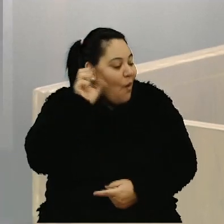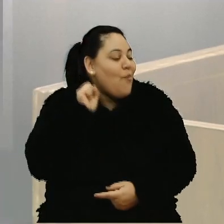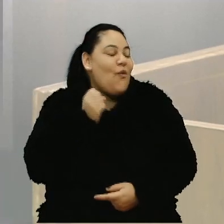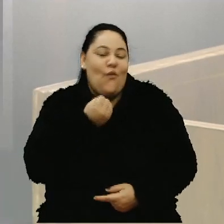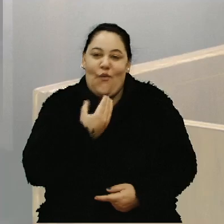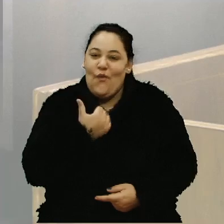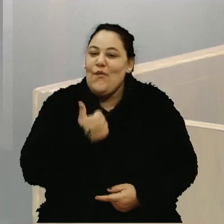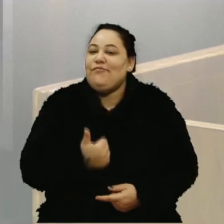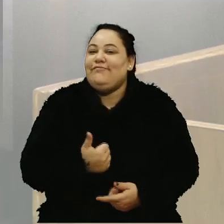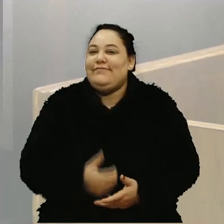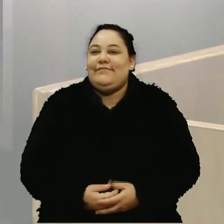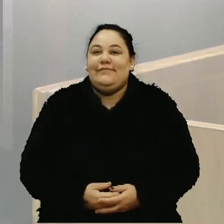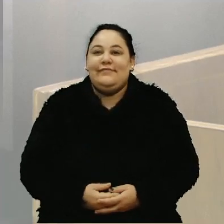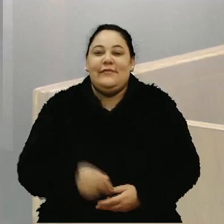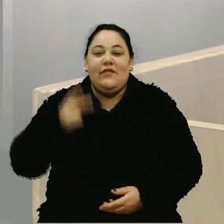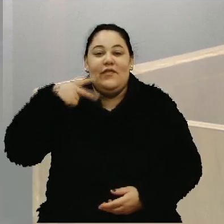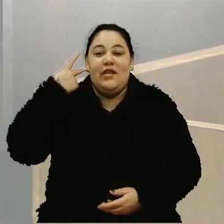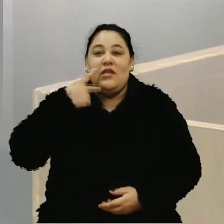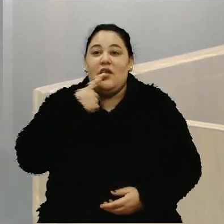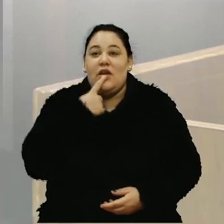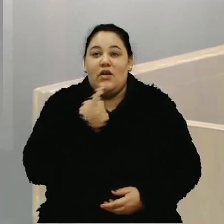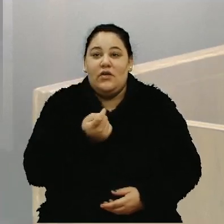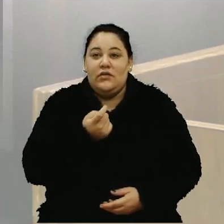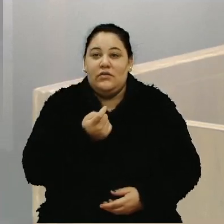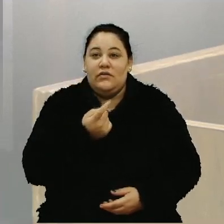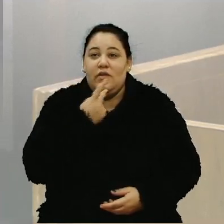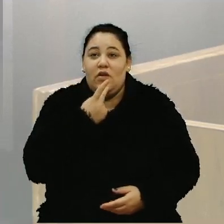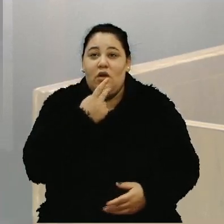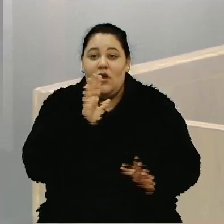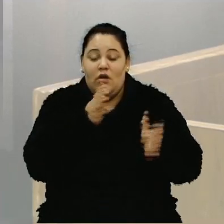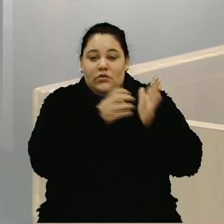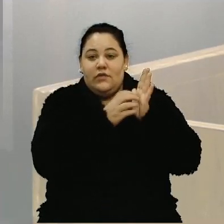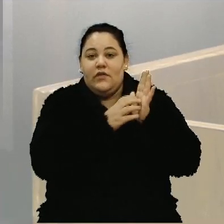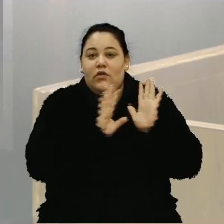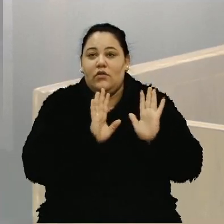a vereadora Rose falou, mas é um servidor. Tá, então agora eu vou...